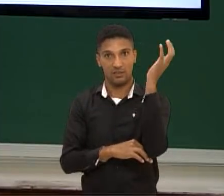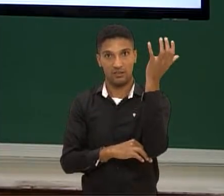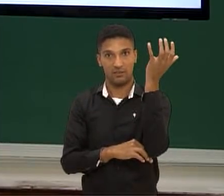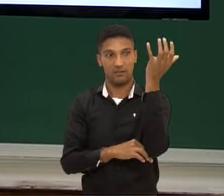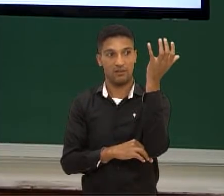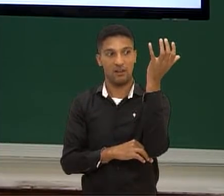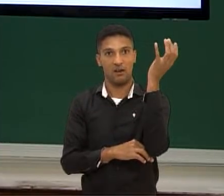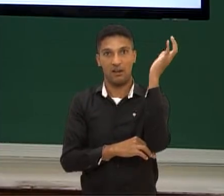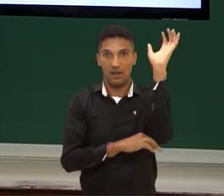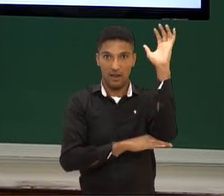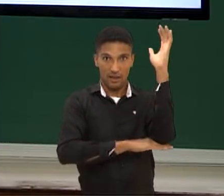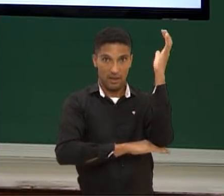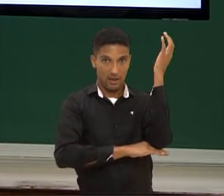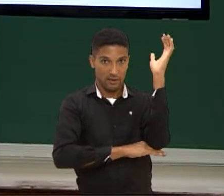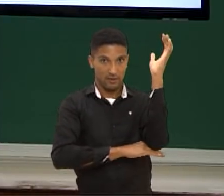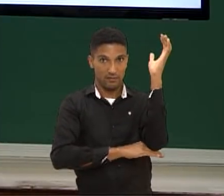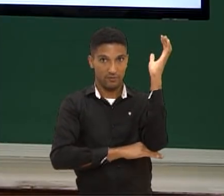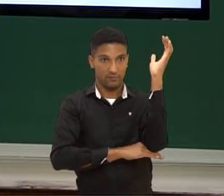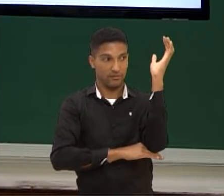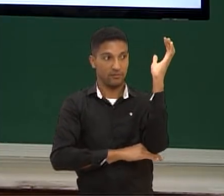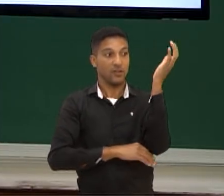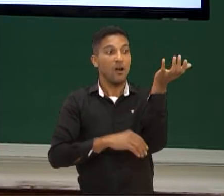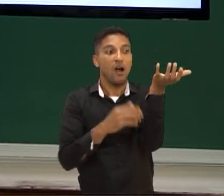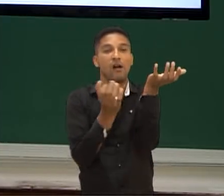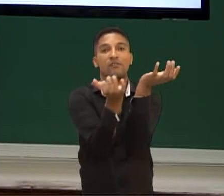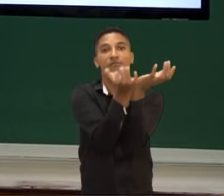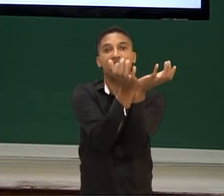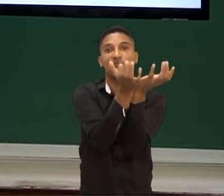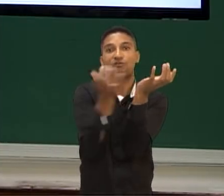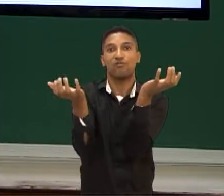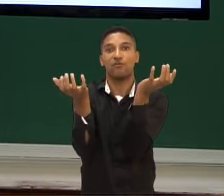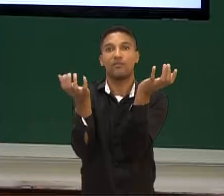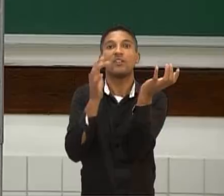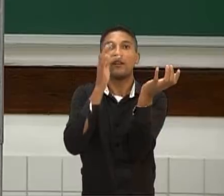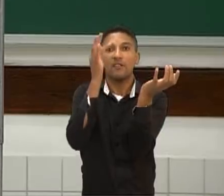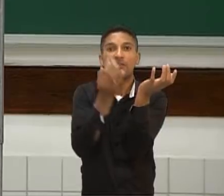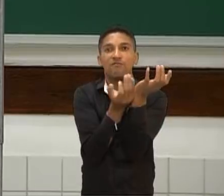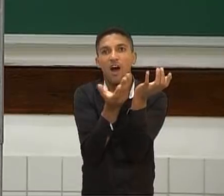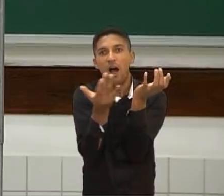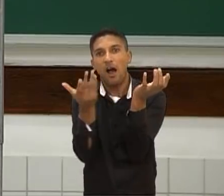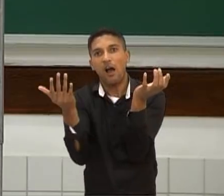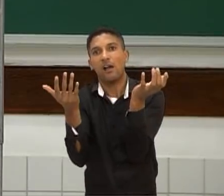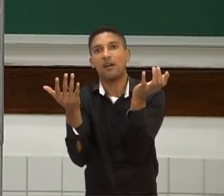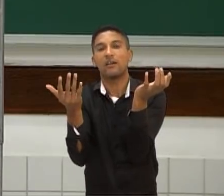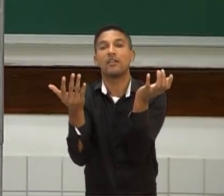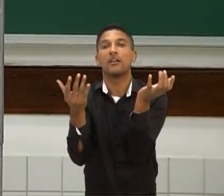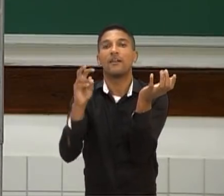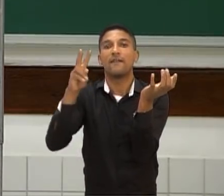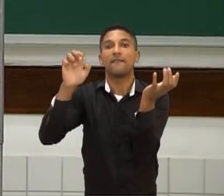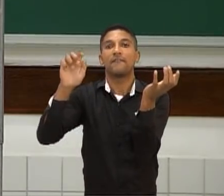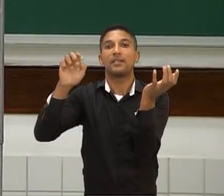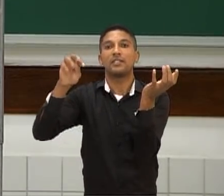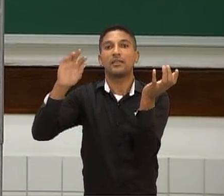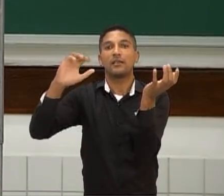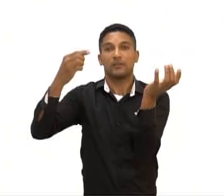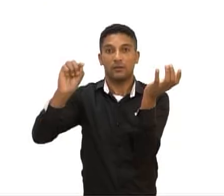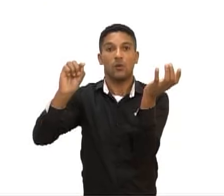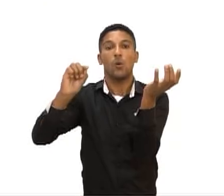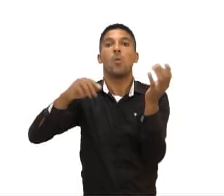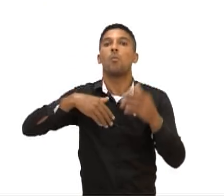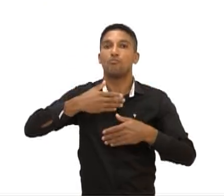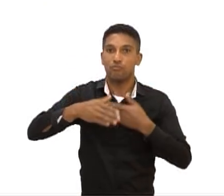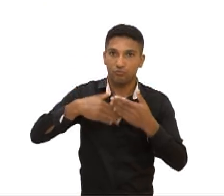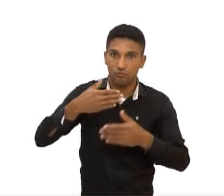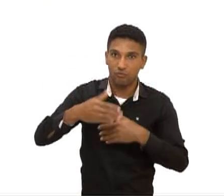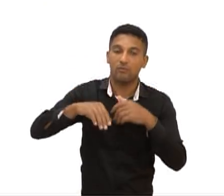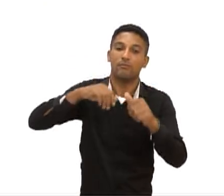transformações. Só que antes de nós darmos sequência à aula, eu quero que vocês observem o mapa e